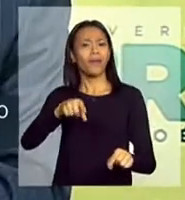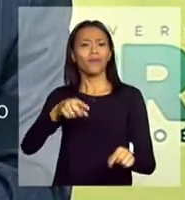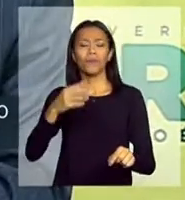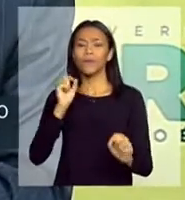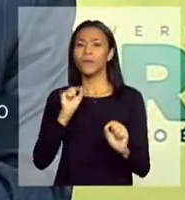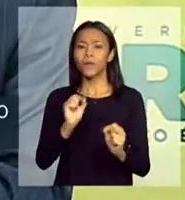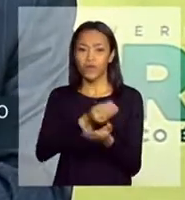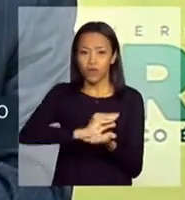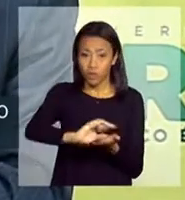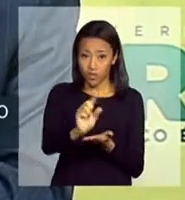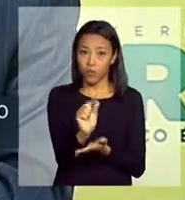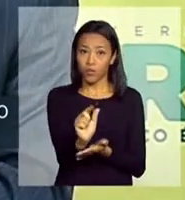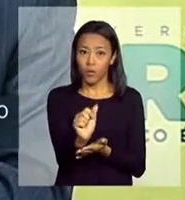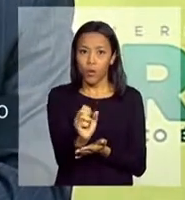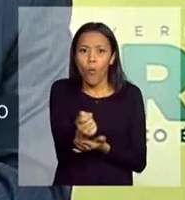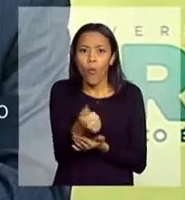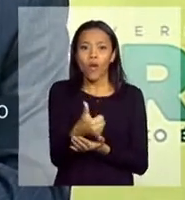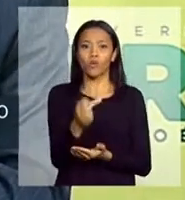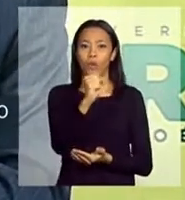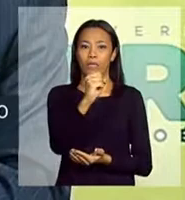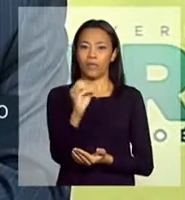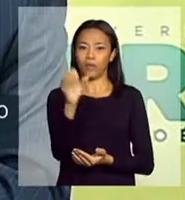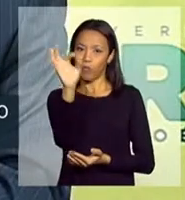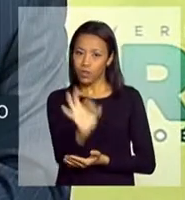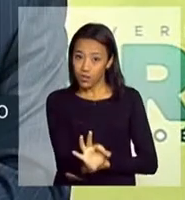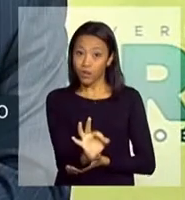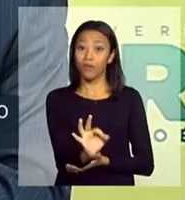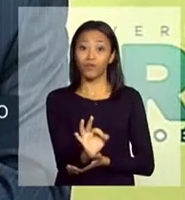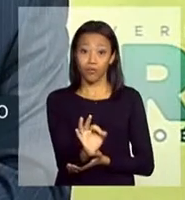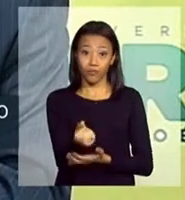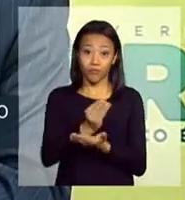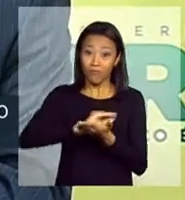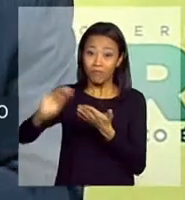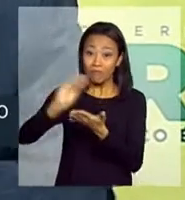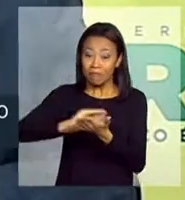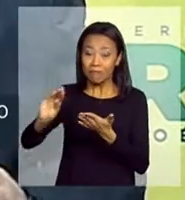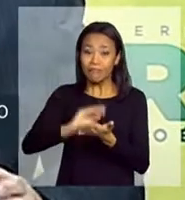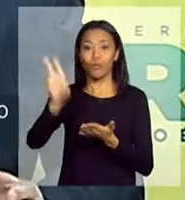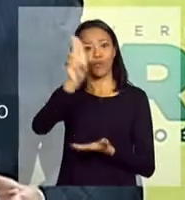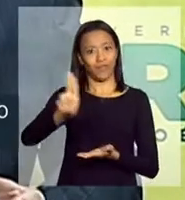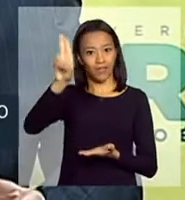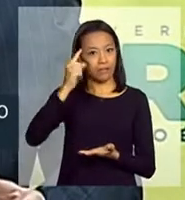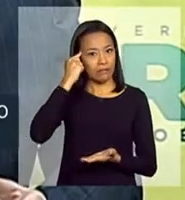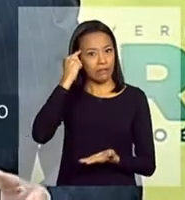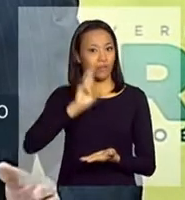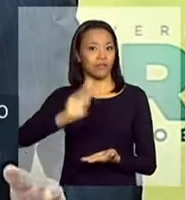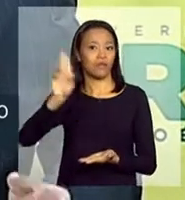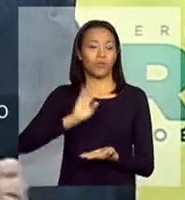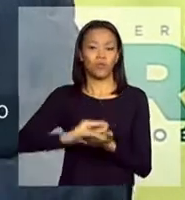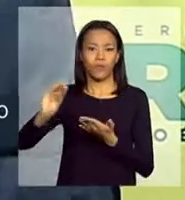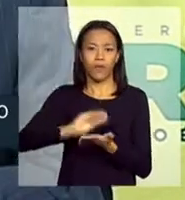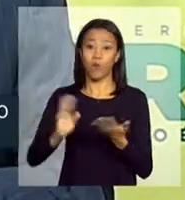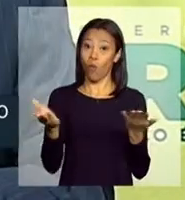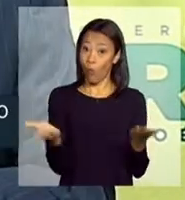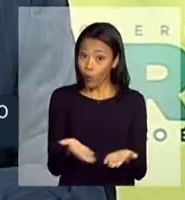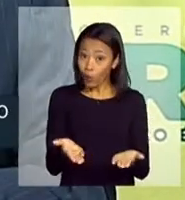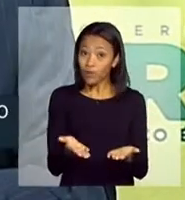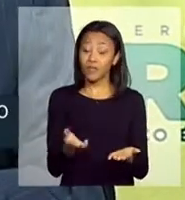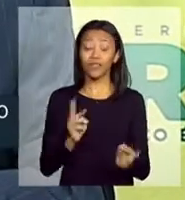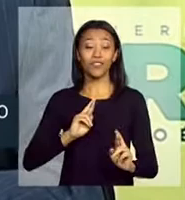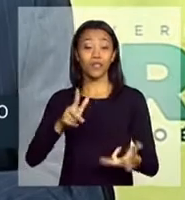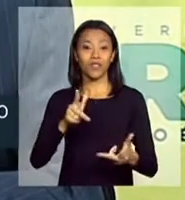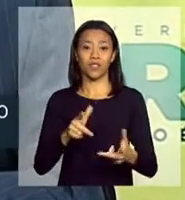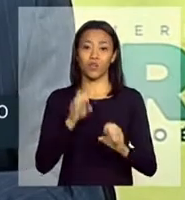fundamentalmente faz oitenta por cento de investimento a educação superior hoje a educação básica Já é mais